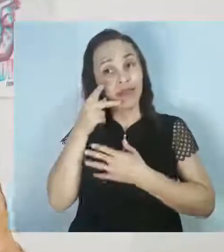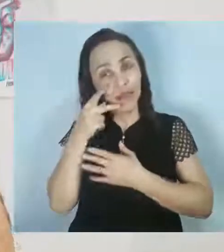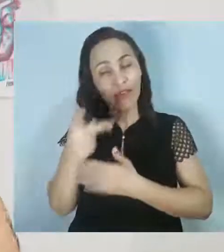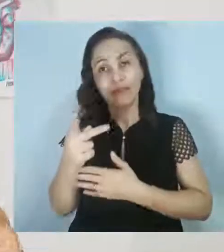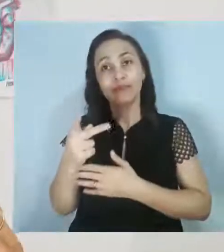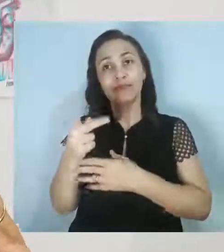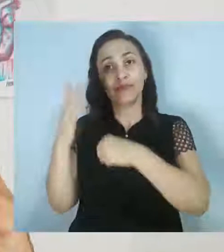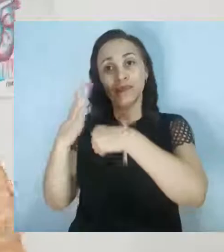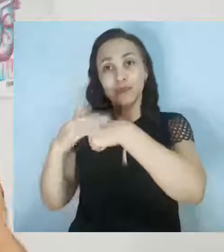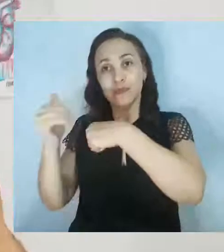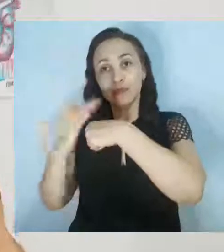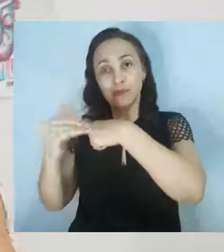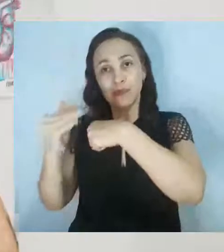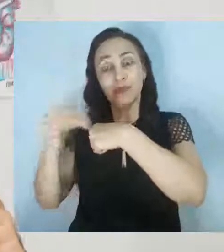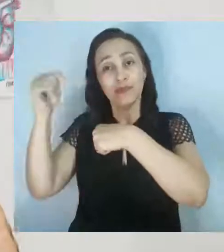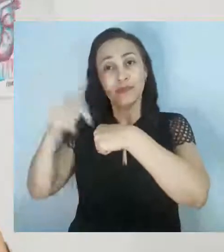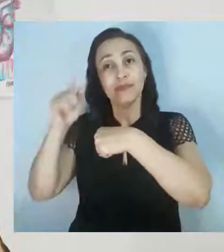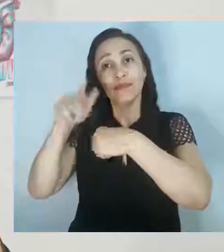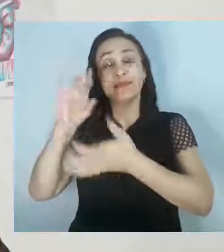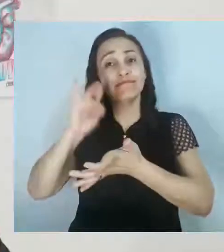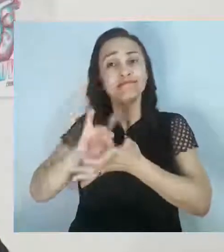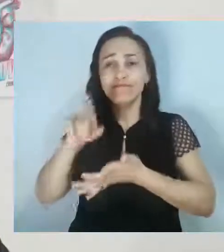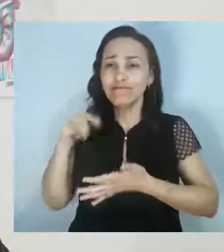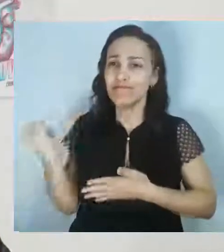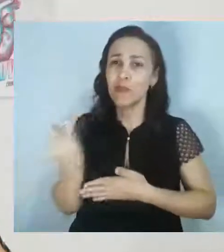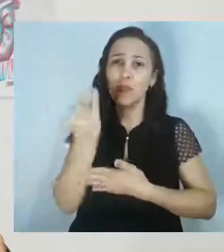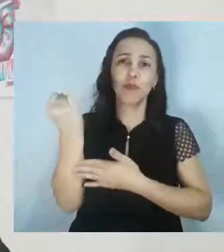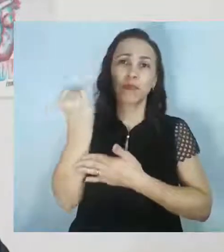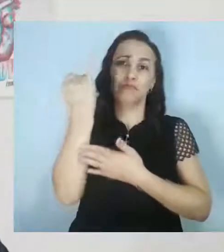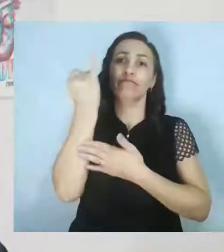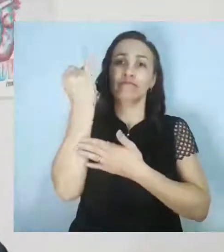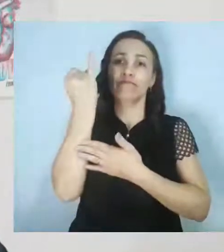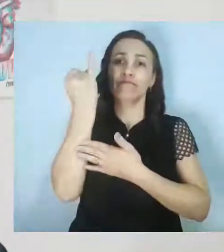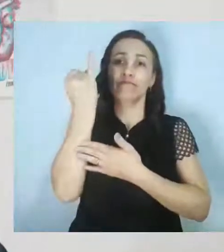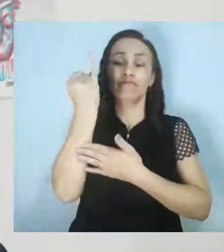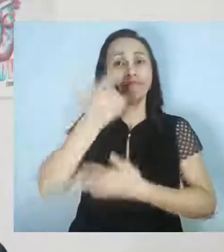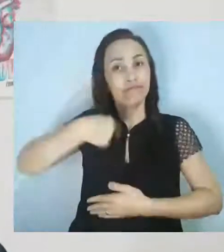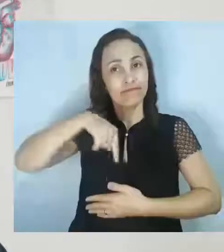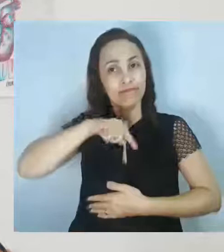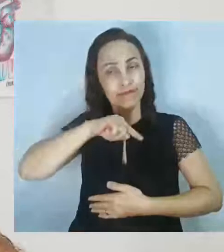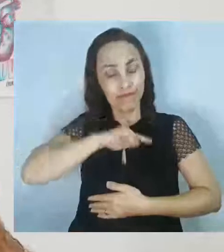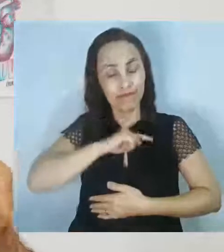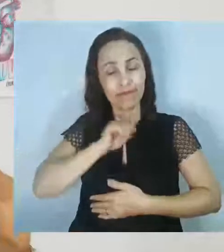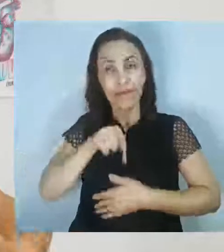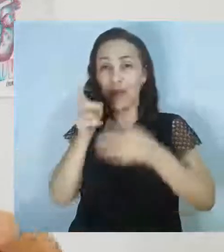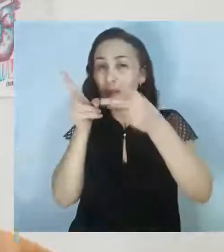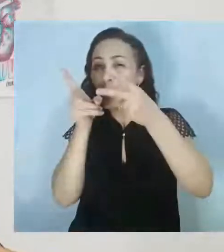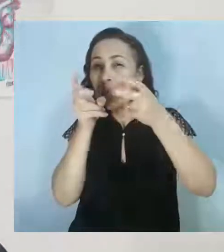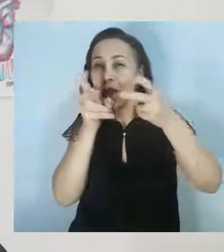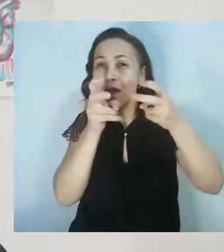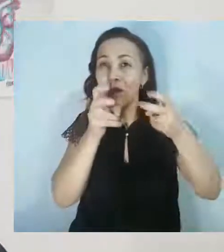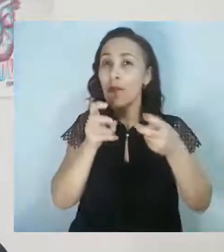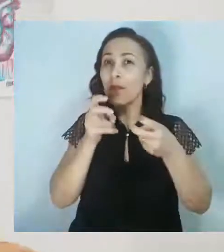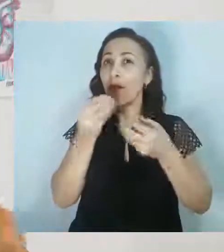a ternura ela é essencial para que nós possamos enxergar o que